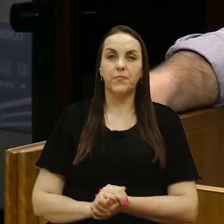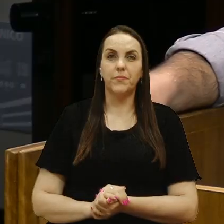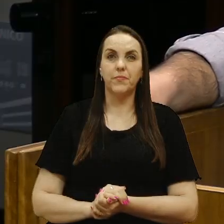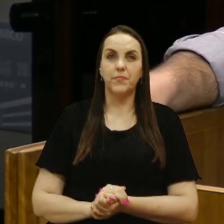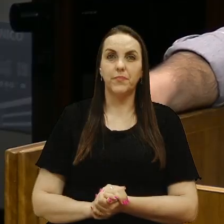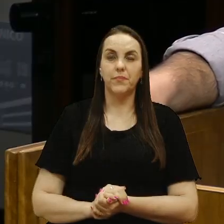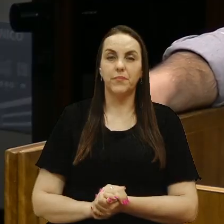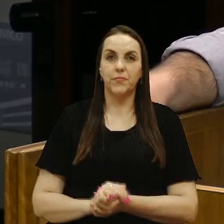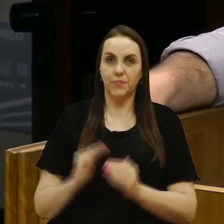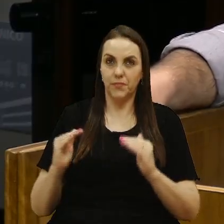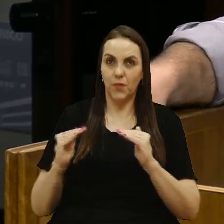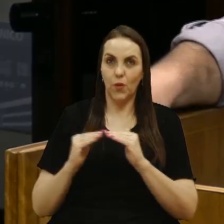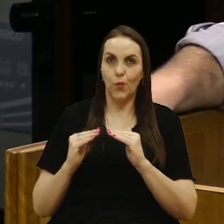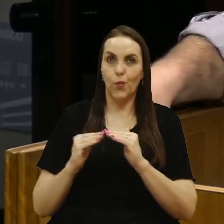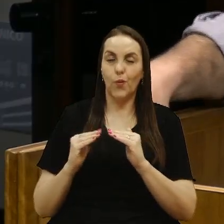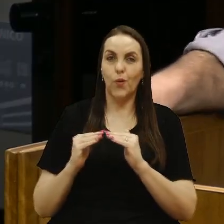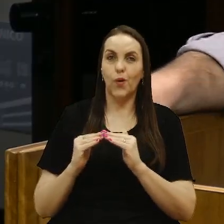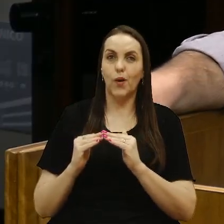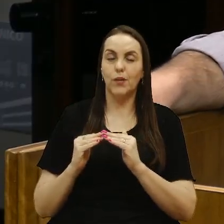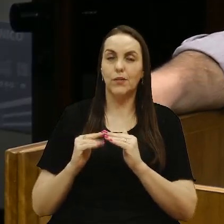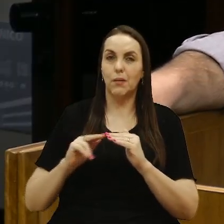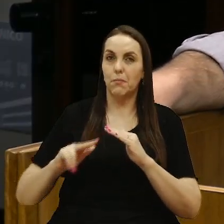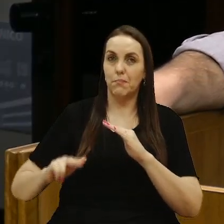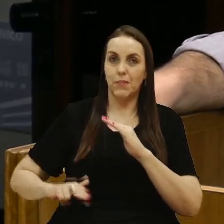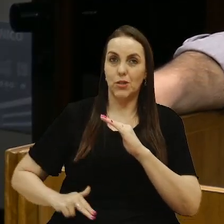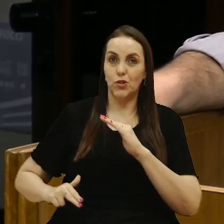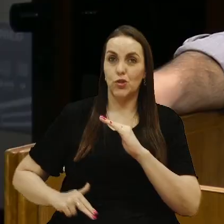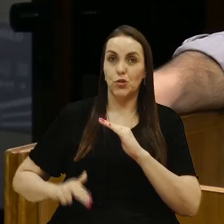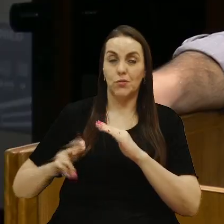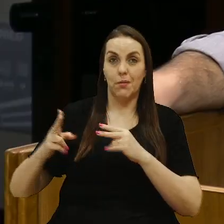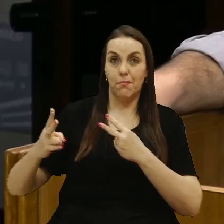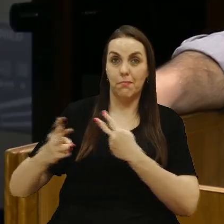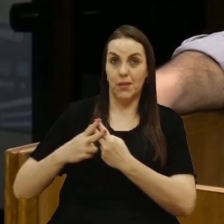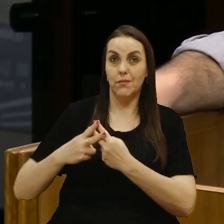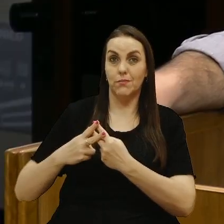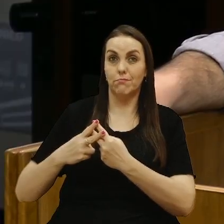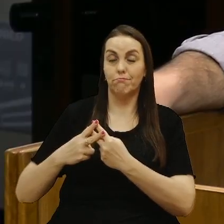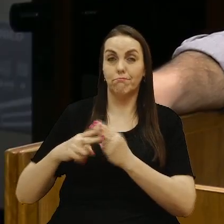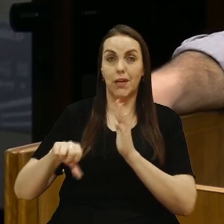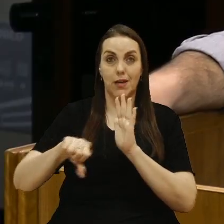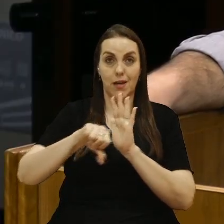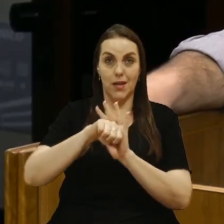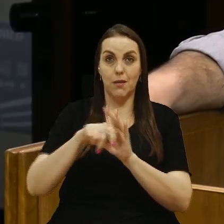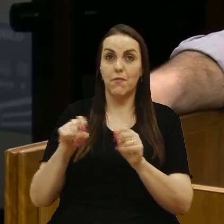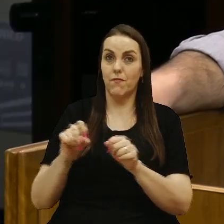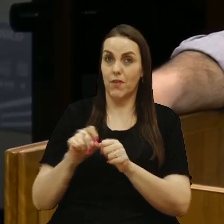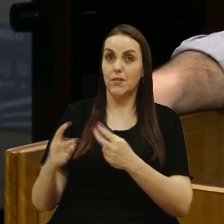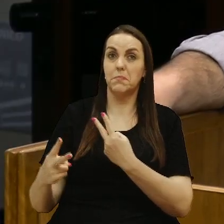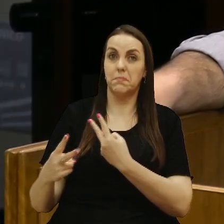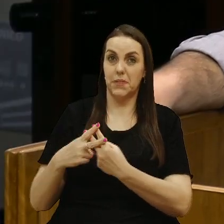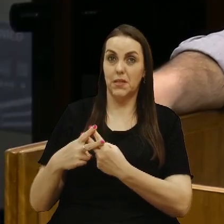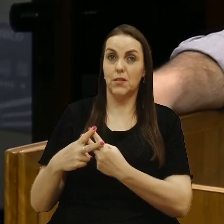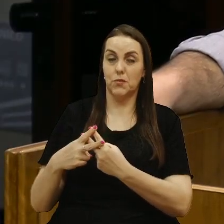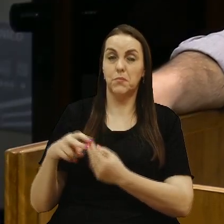que é a favor de bandido preso. Quando você comete um crime, você tem que ser preso, tem que cumprir a sua pena.